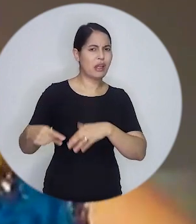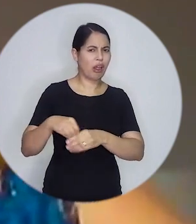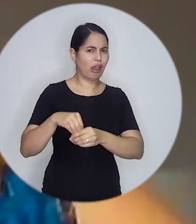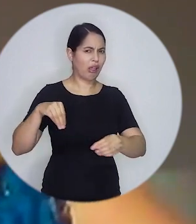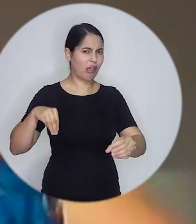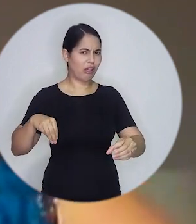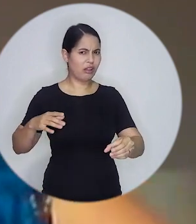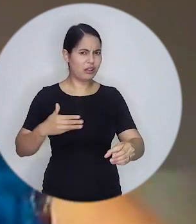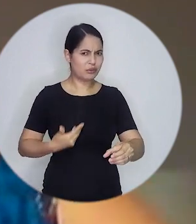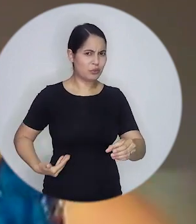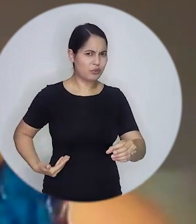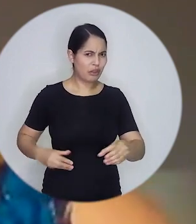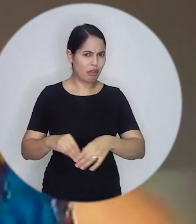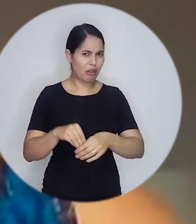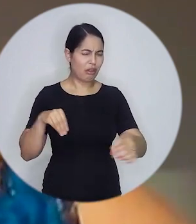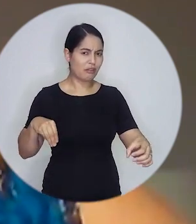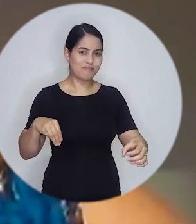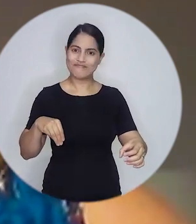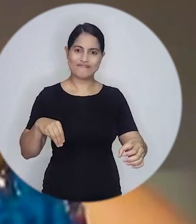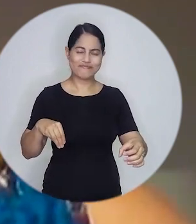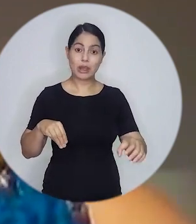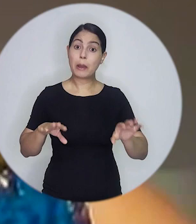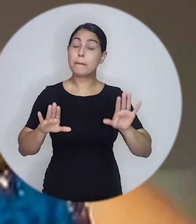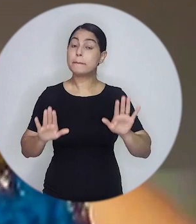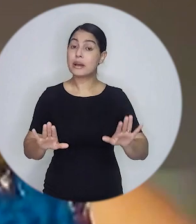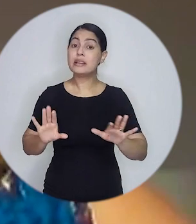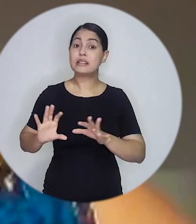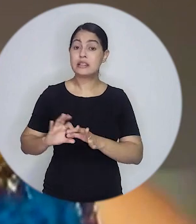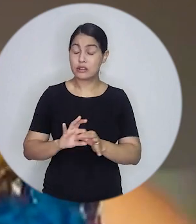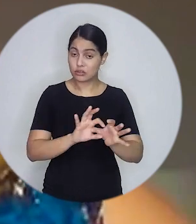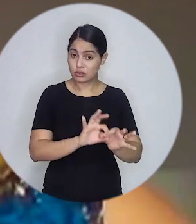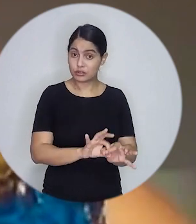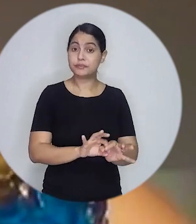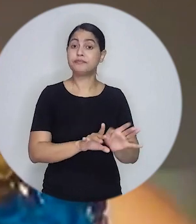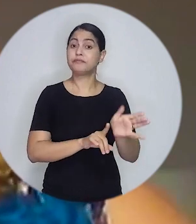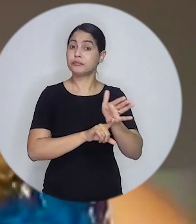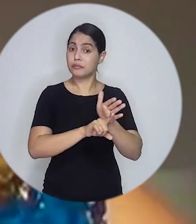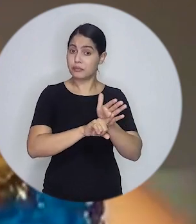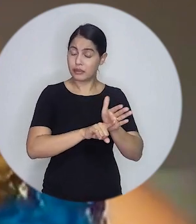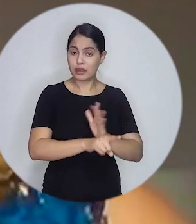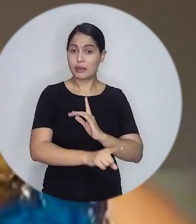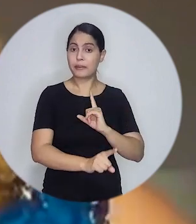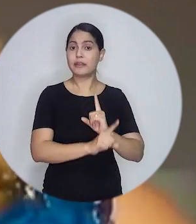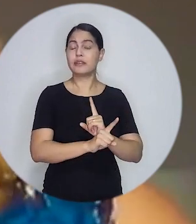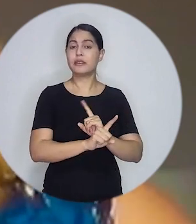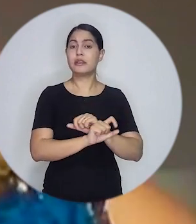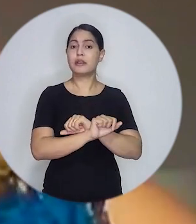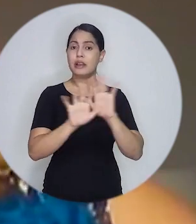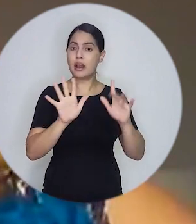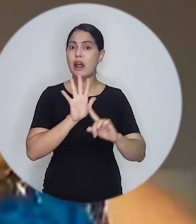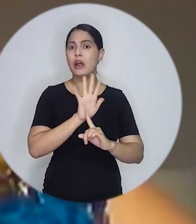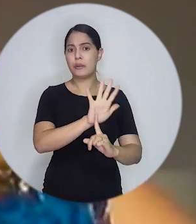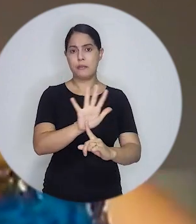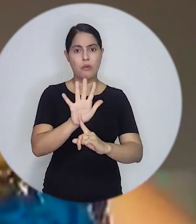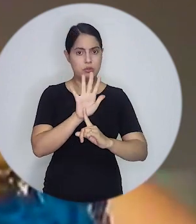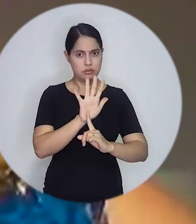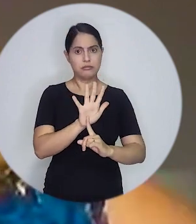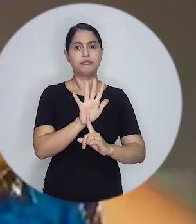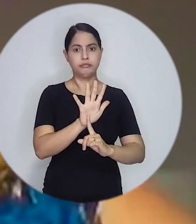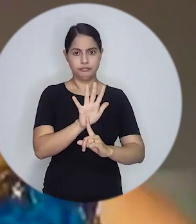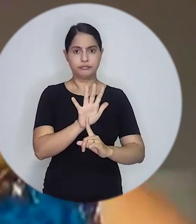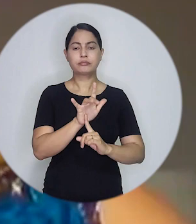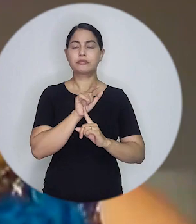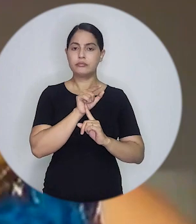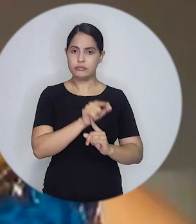retirar a responsabilidade do Estado, né? E a pesquisa, ela demonstra e traz